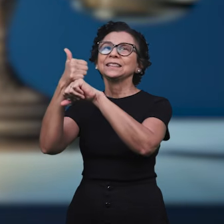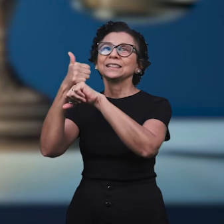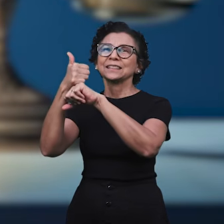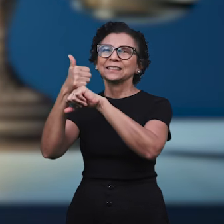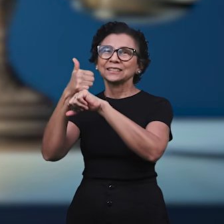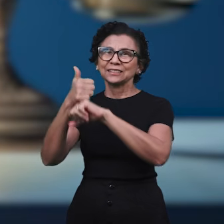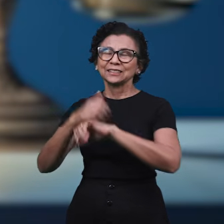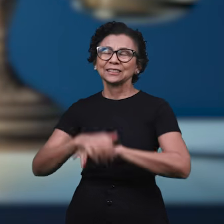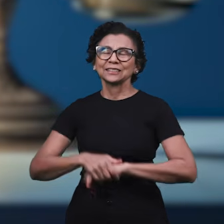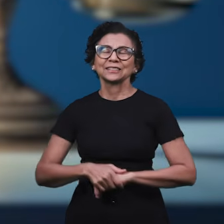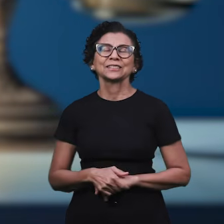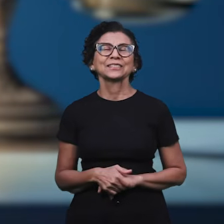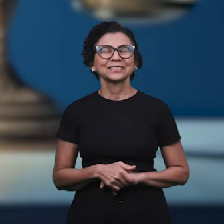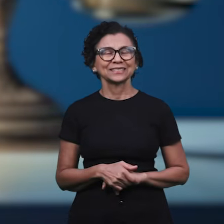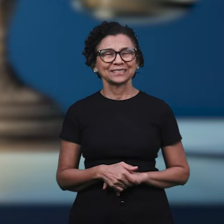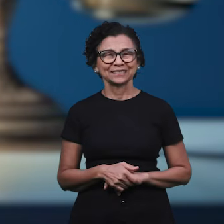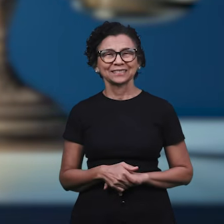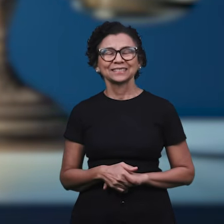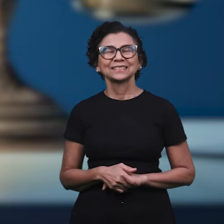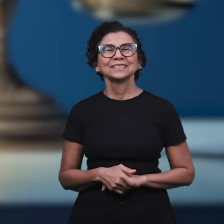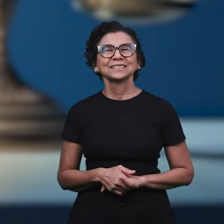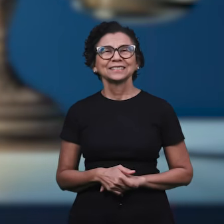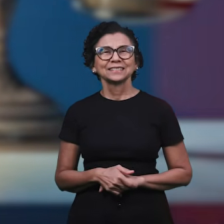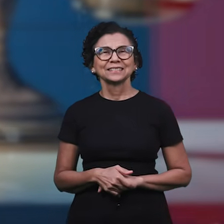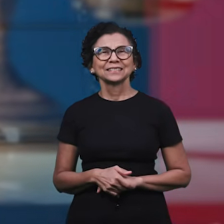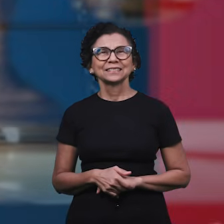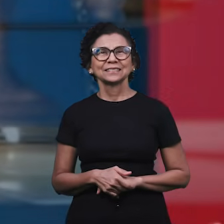última frase, Gilson, é muito interessante,